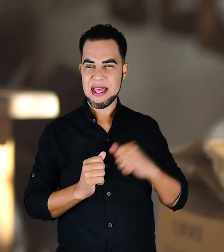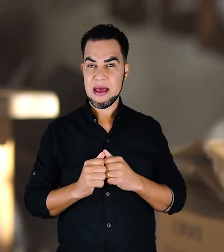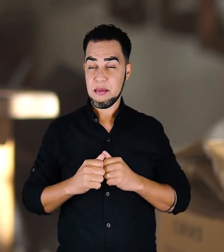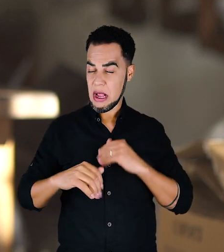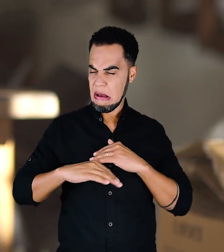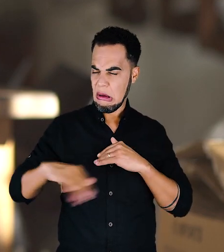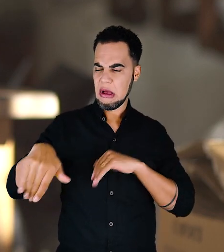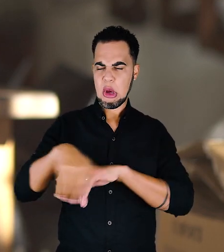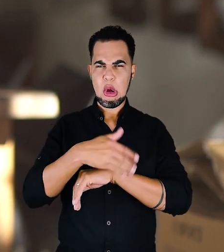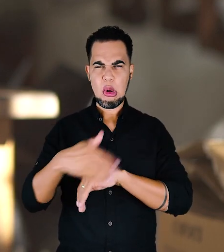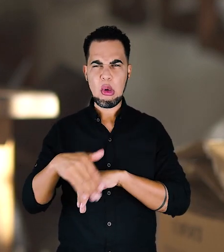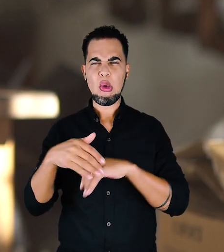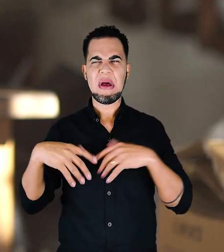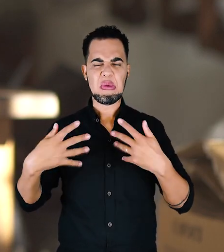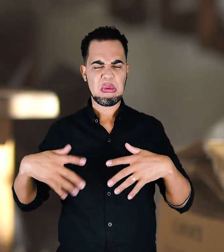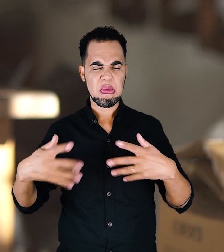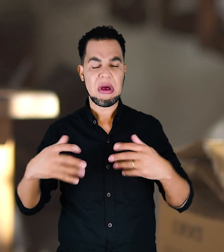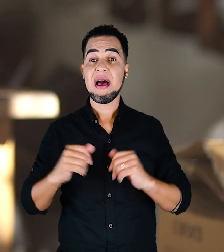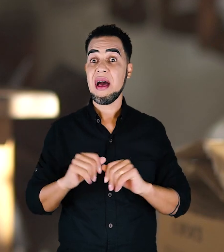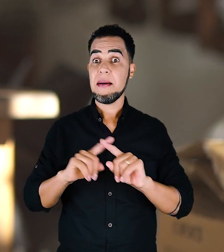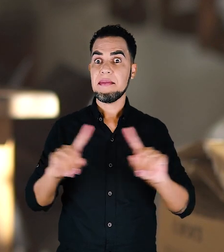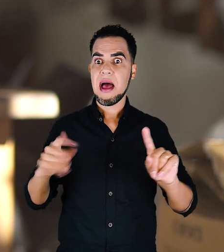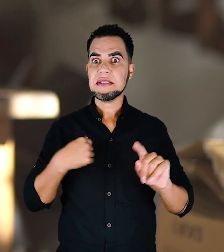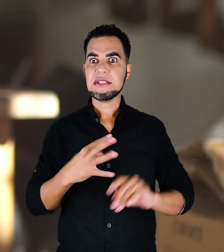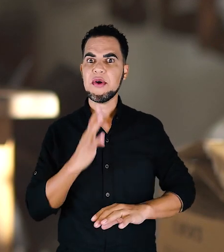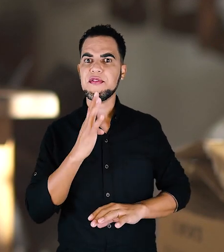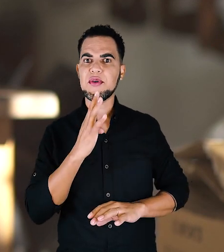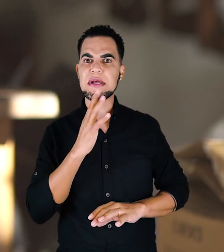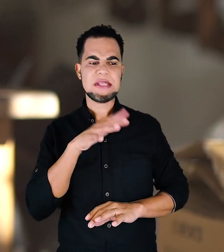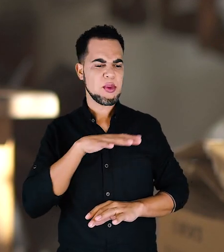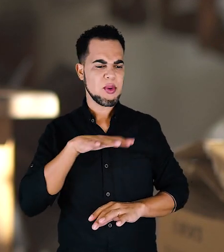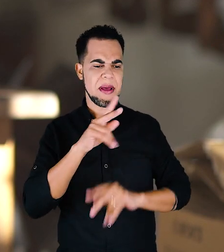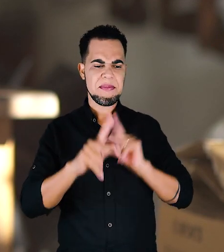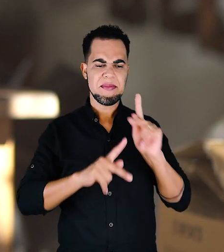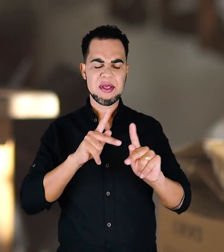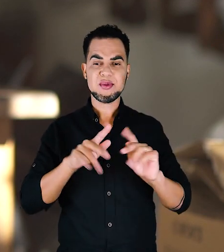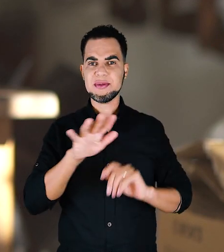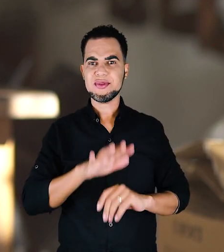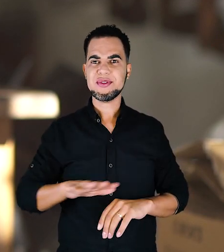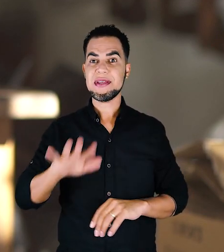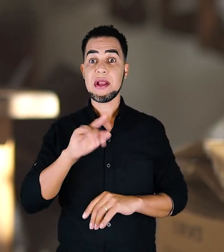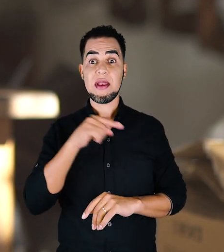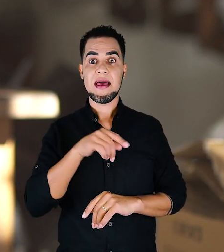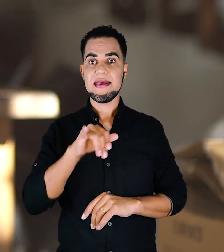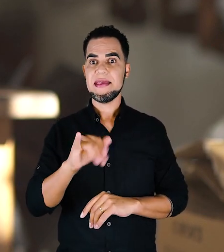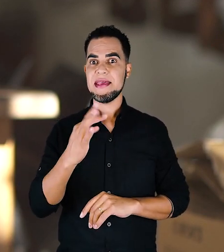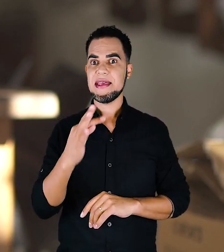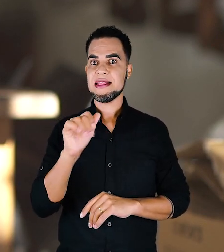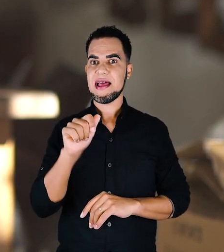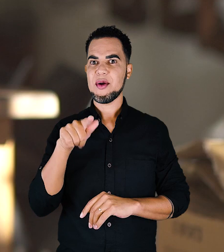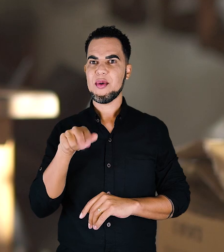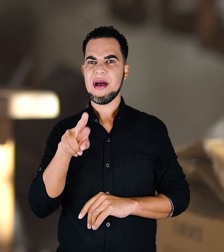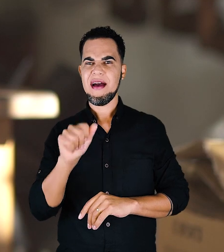época a estrada de chão e tudo e tal, mas eu fiquei conhecendo o pessoal em geral